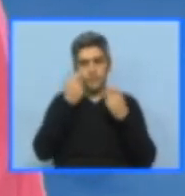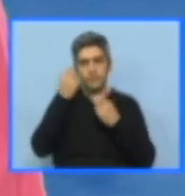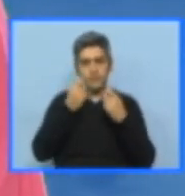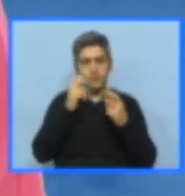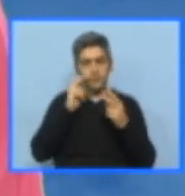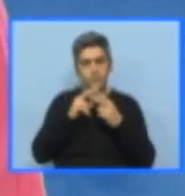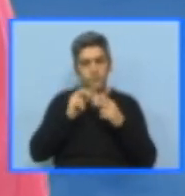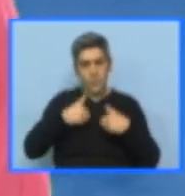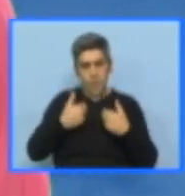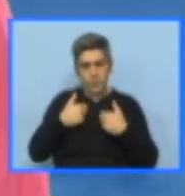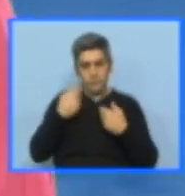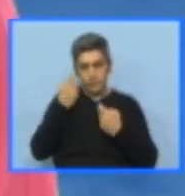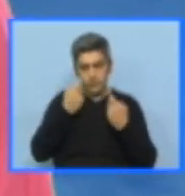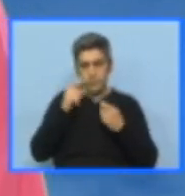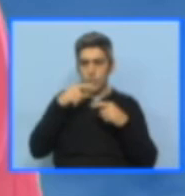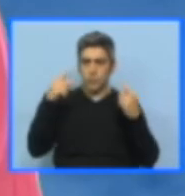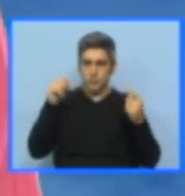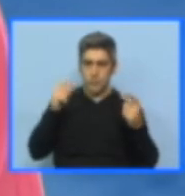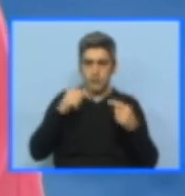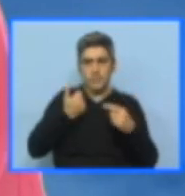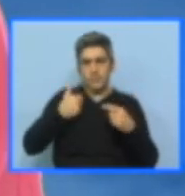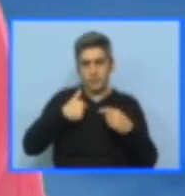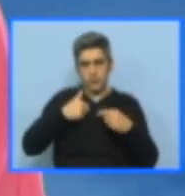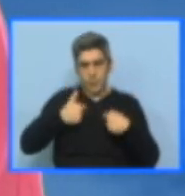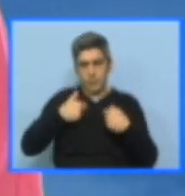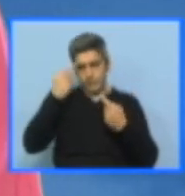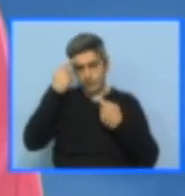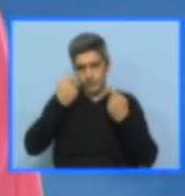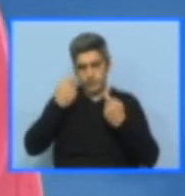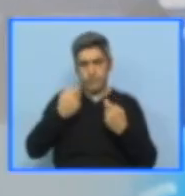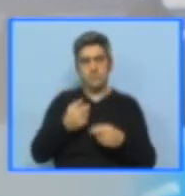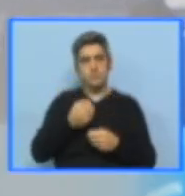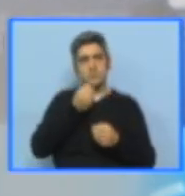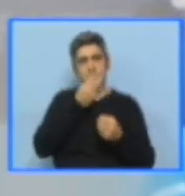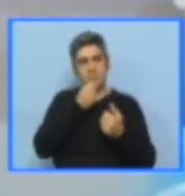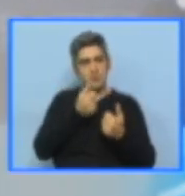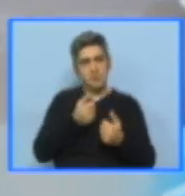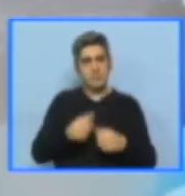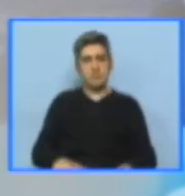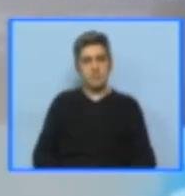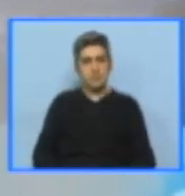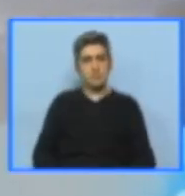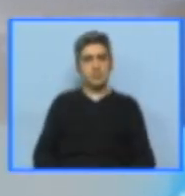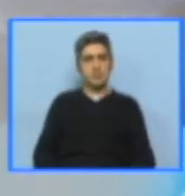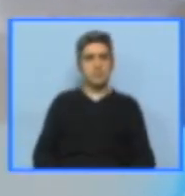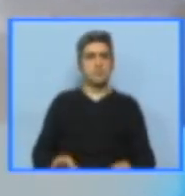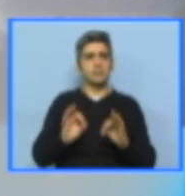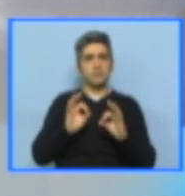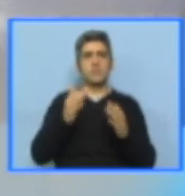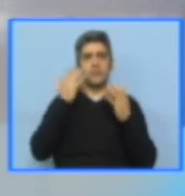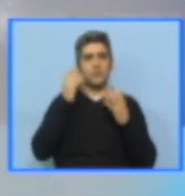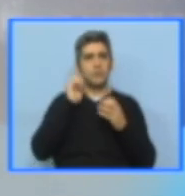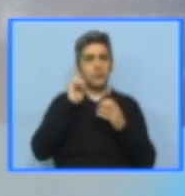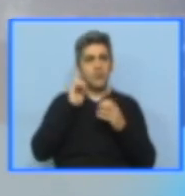de encontro consigo e com os outros também, mas sobretudo consigo. Muito bem, fica então informações